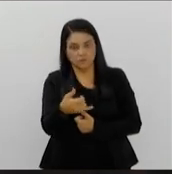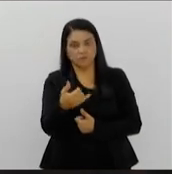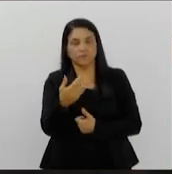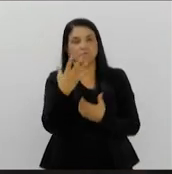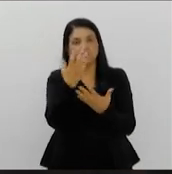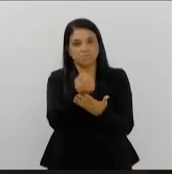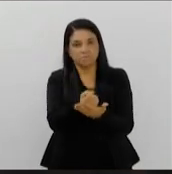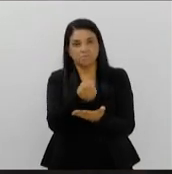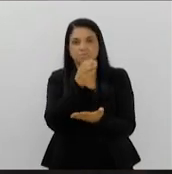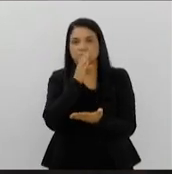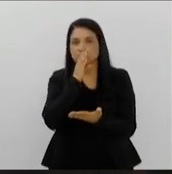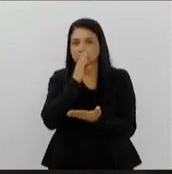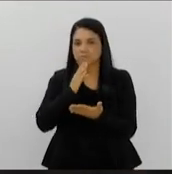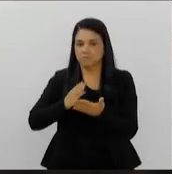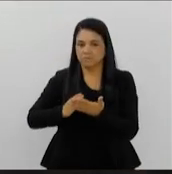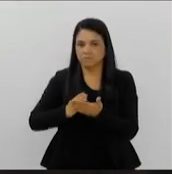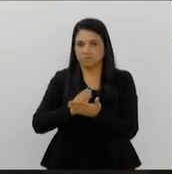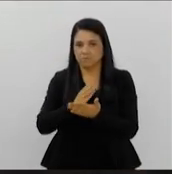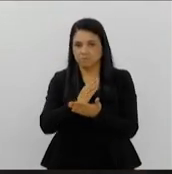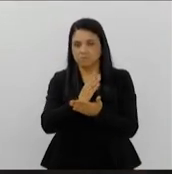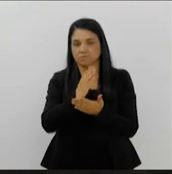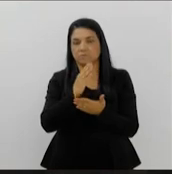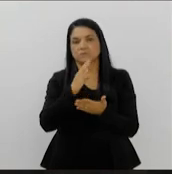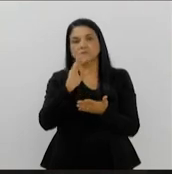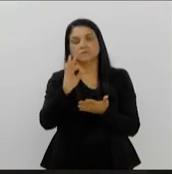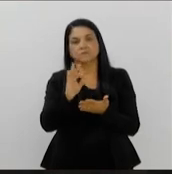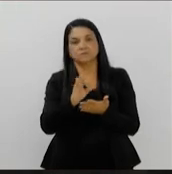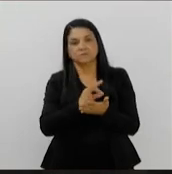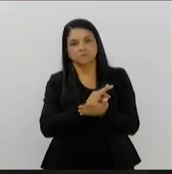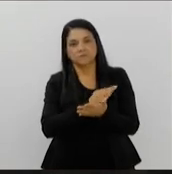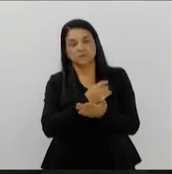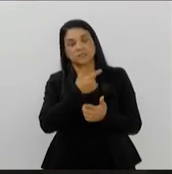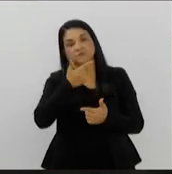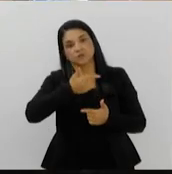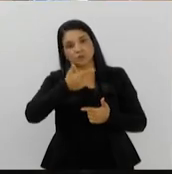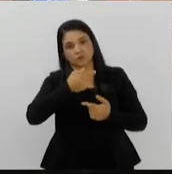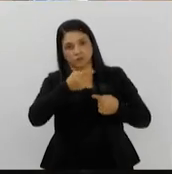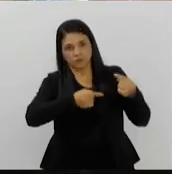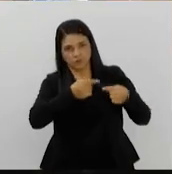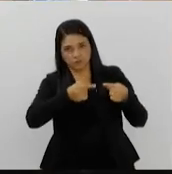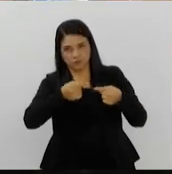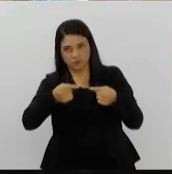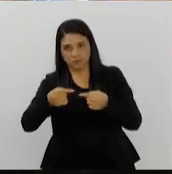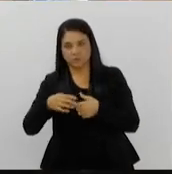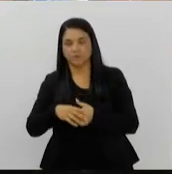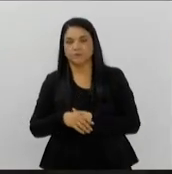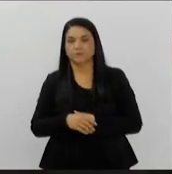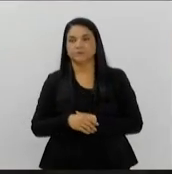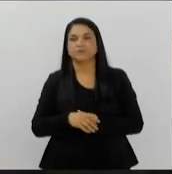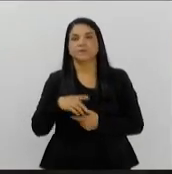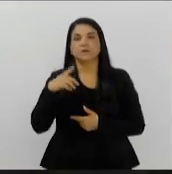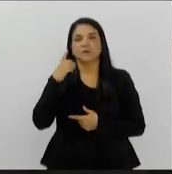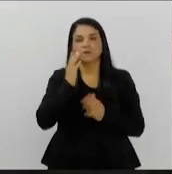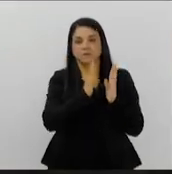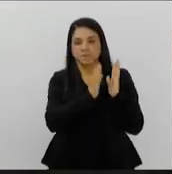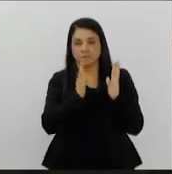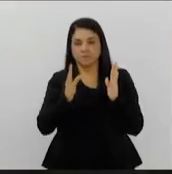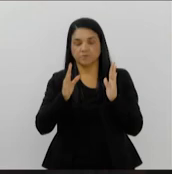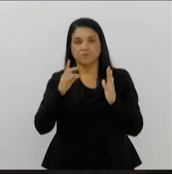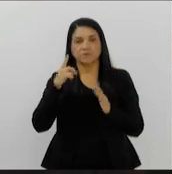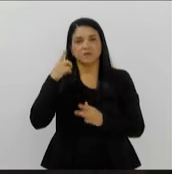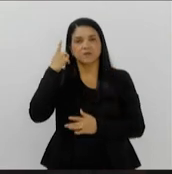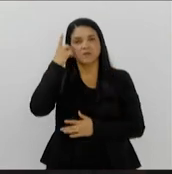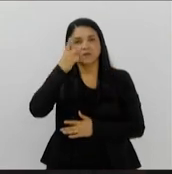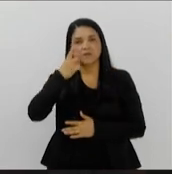Senhores que aprovam, permaneçam como estão. Aprovado vai a redação do vencido para a segunda discussão. Pela ordem, presidente. Deputado Mink, abstenção do